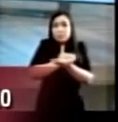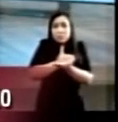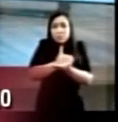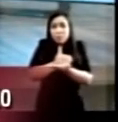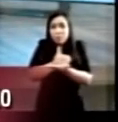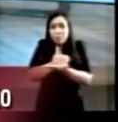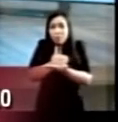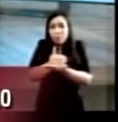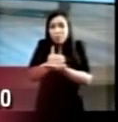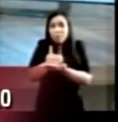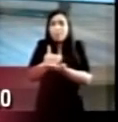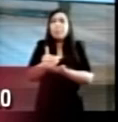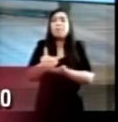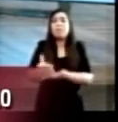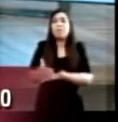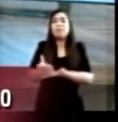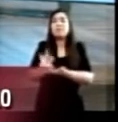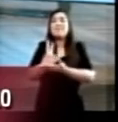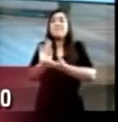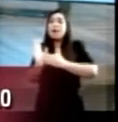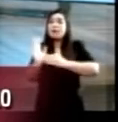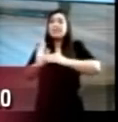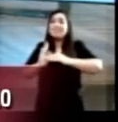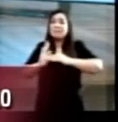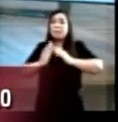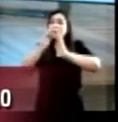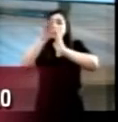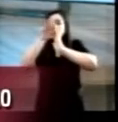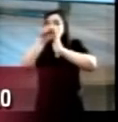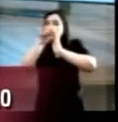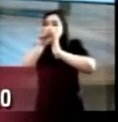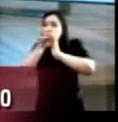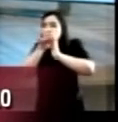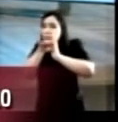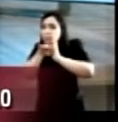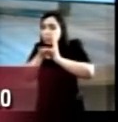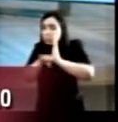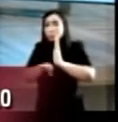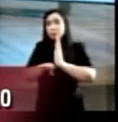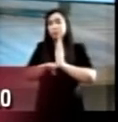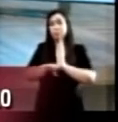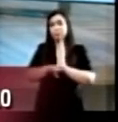e com uma tendência grande de queda e rápida de queda